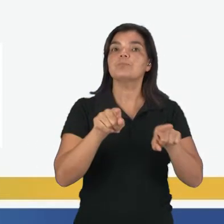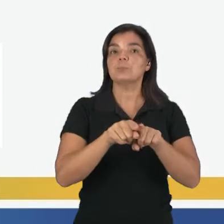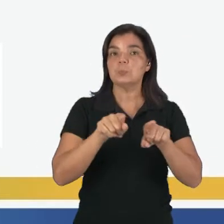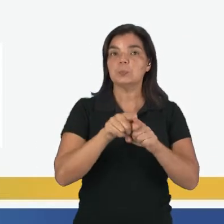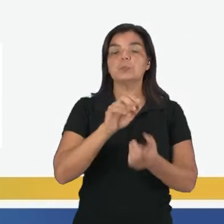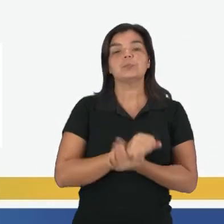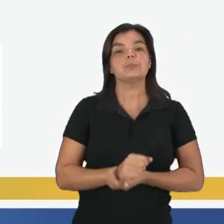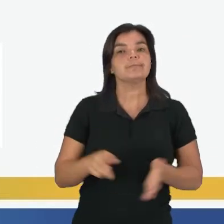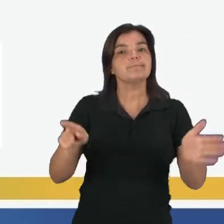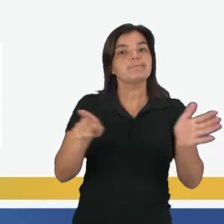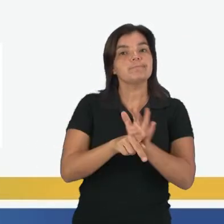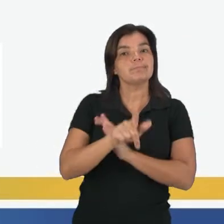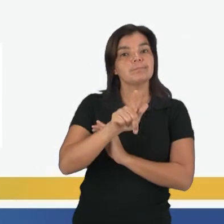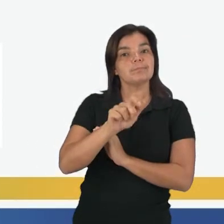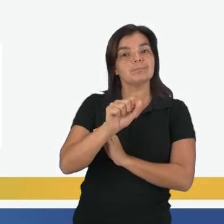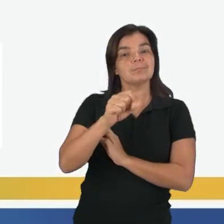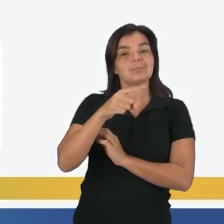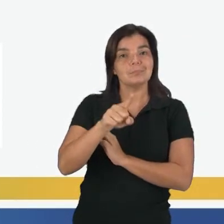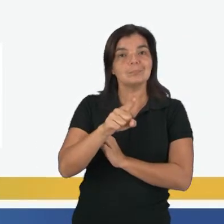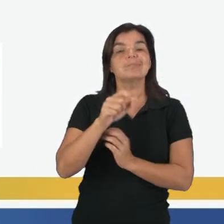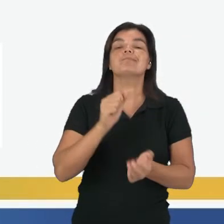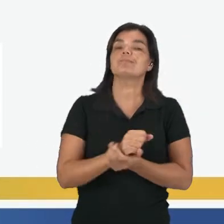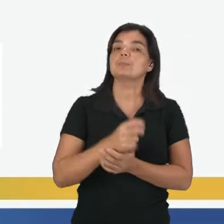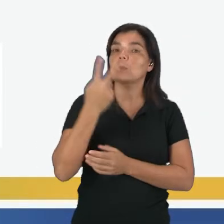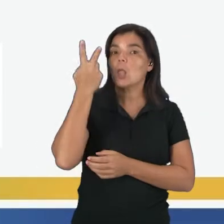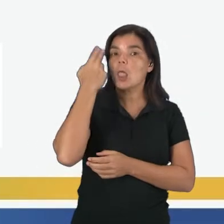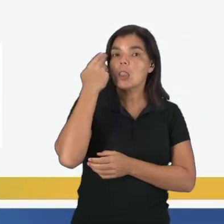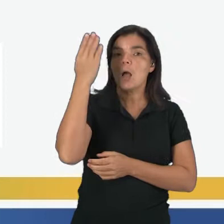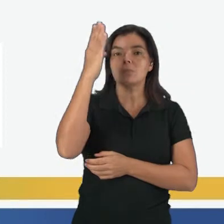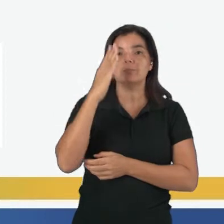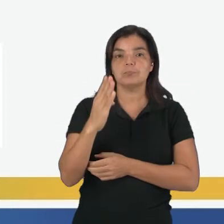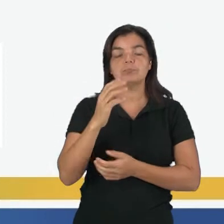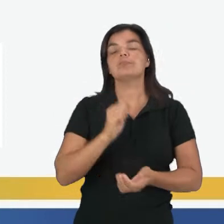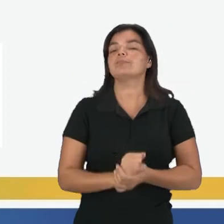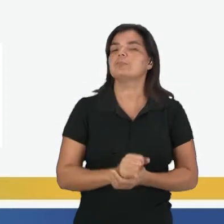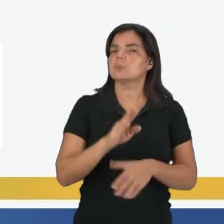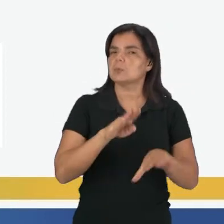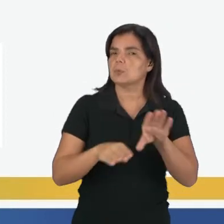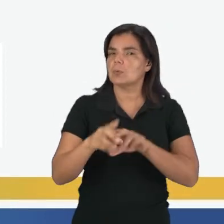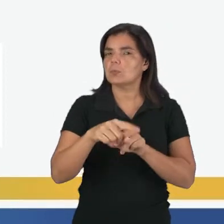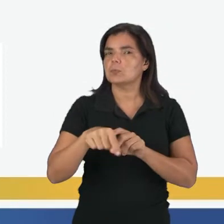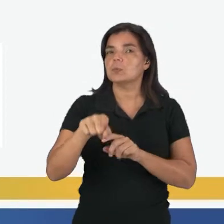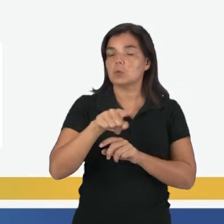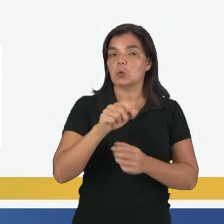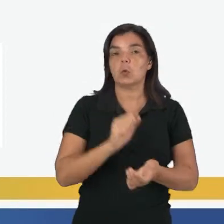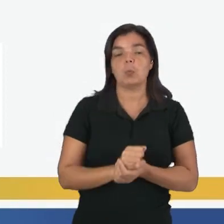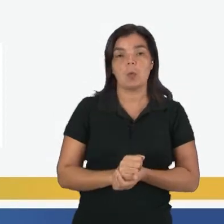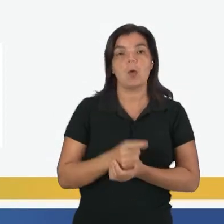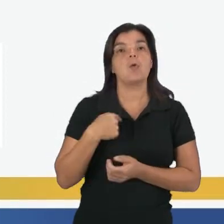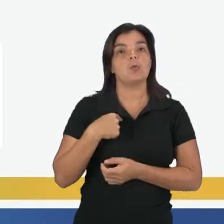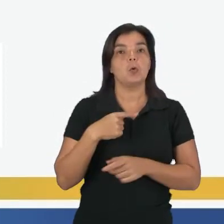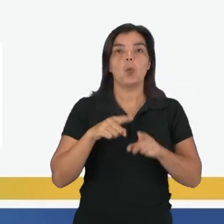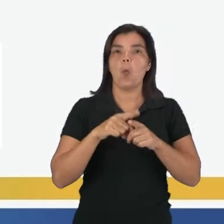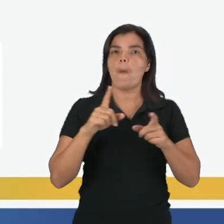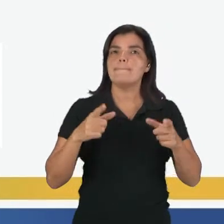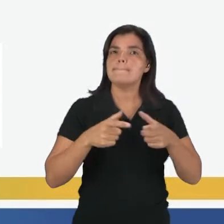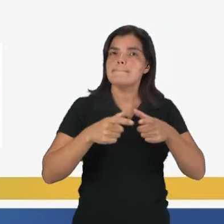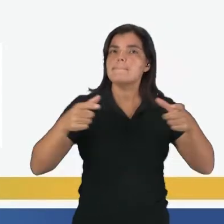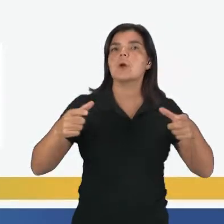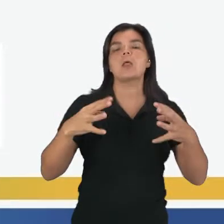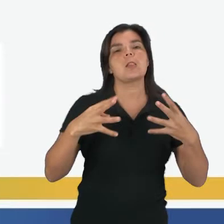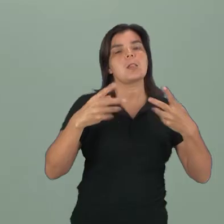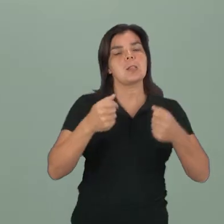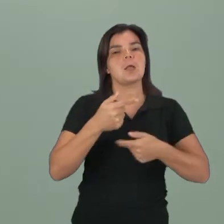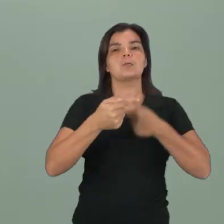caso específico a gás natural do Brasil. Então veja aí que eu tenho um complexo inteiro, que isso aí pode